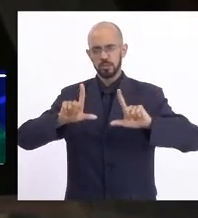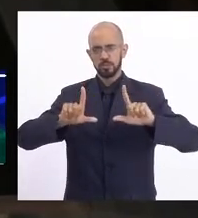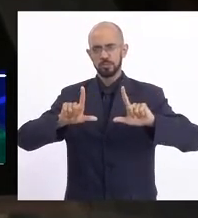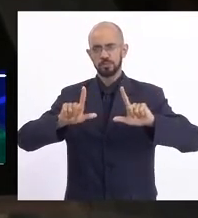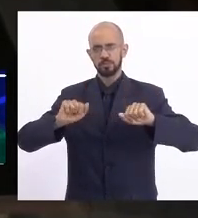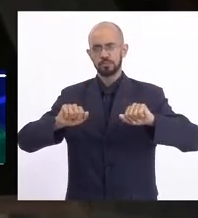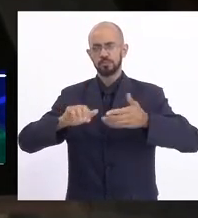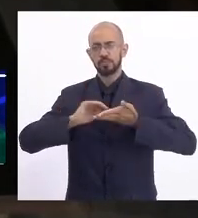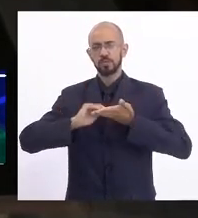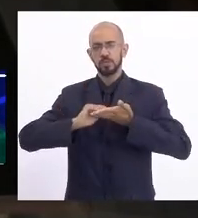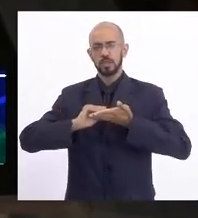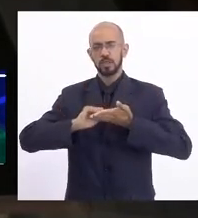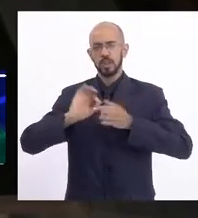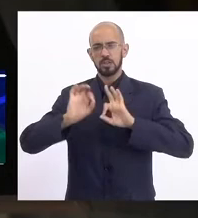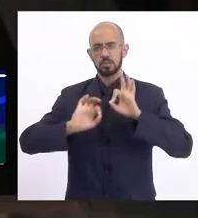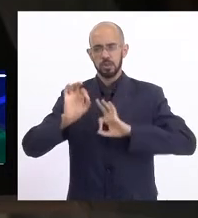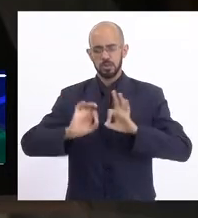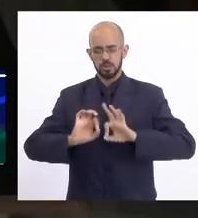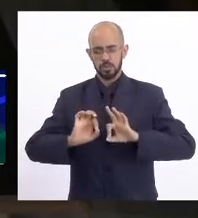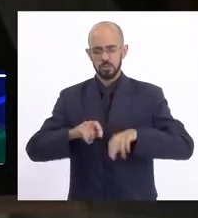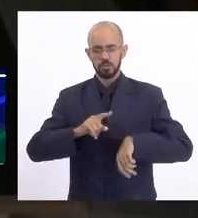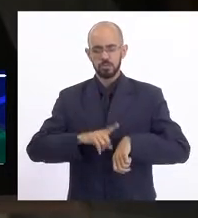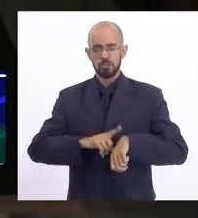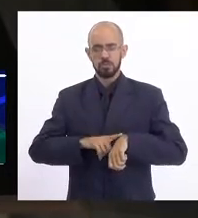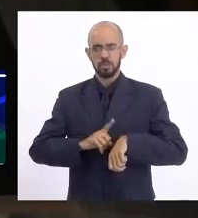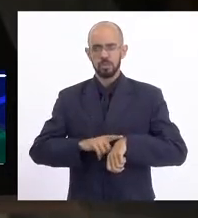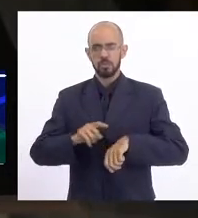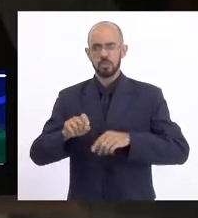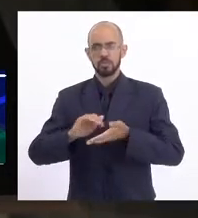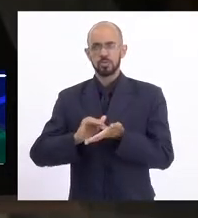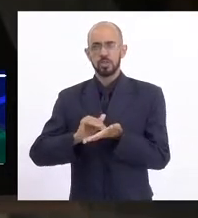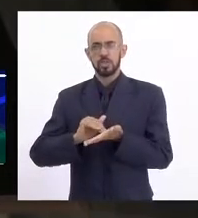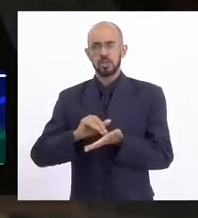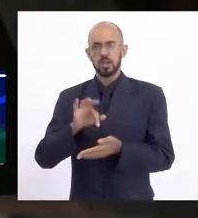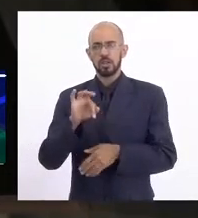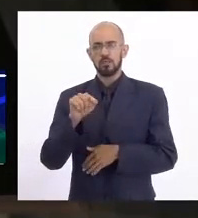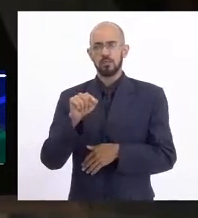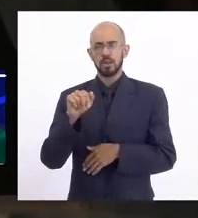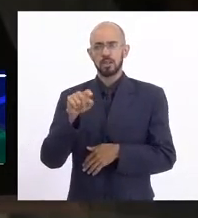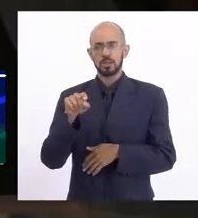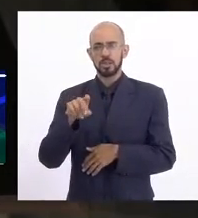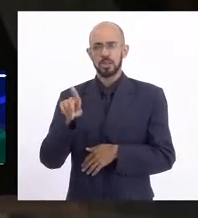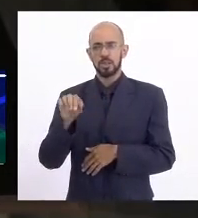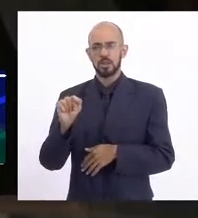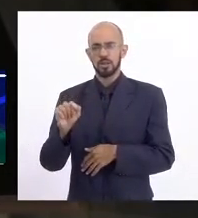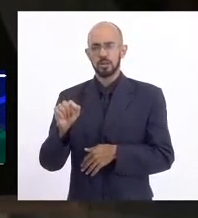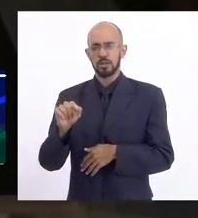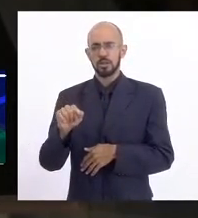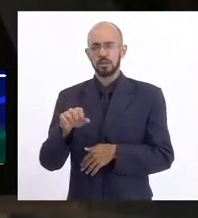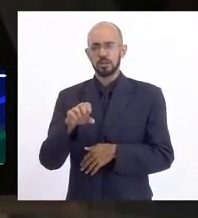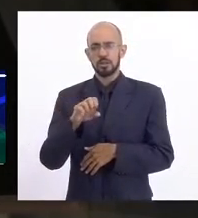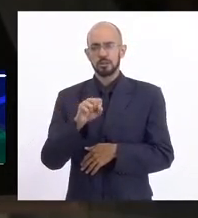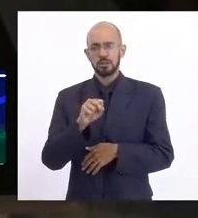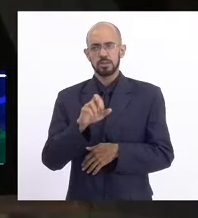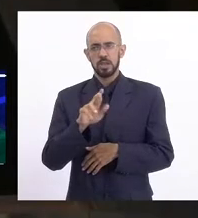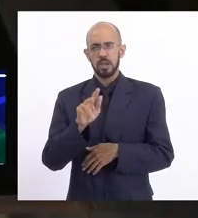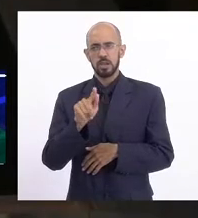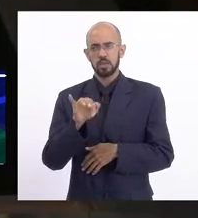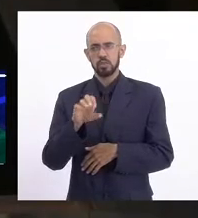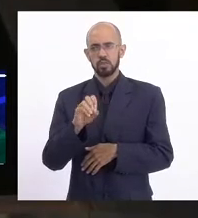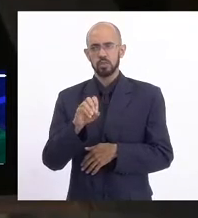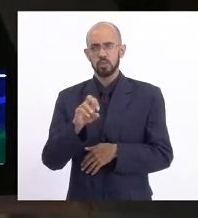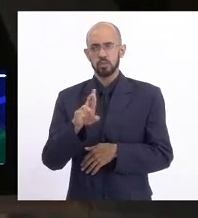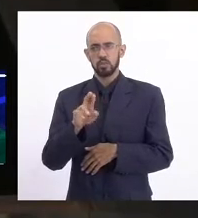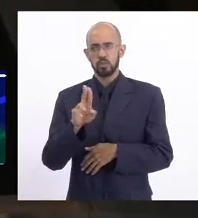do secretário de Planejamento à época, do secretário da Fazenda à época, Sérgio Rui, e o secretário